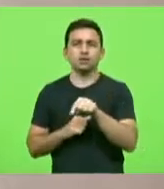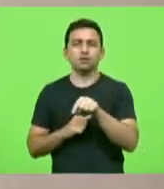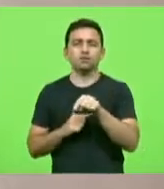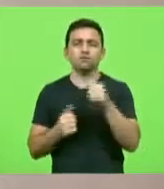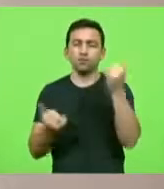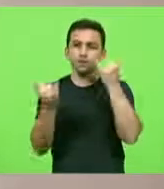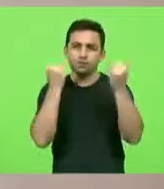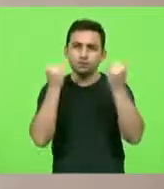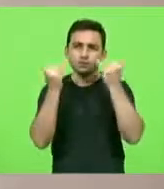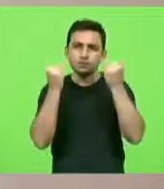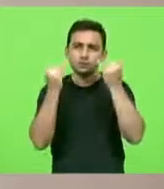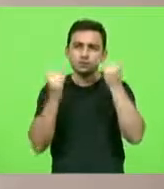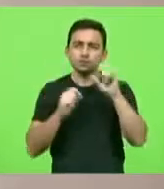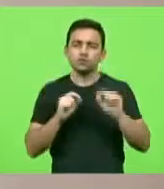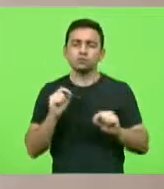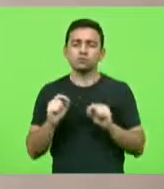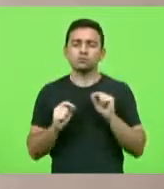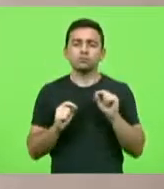das